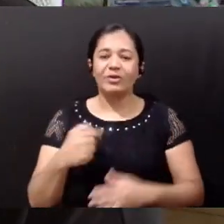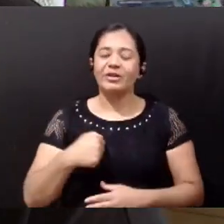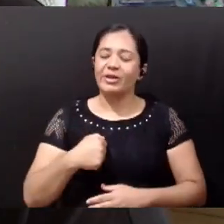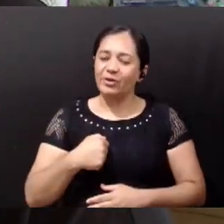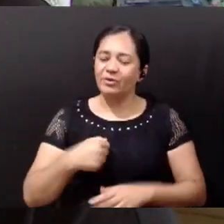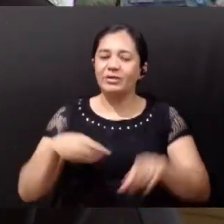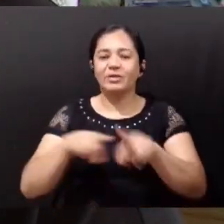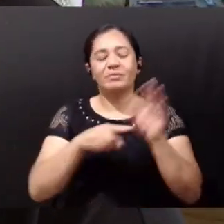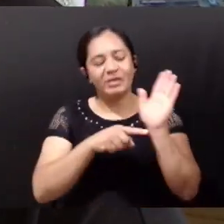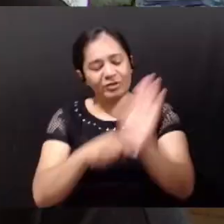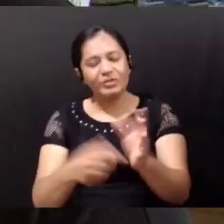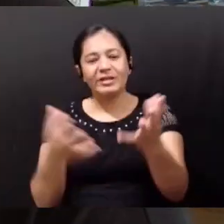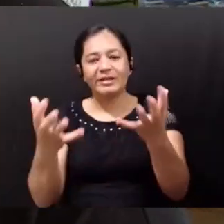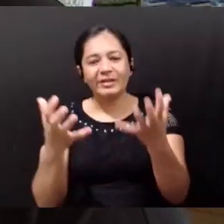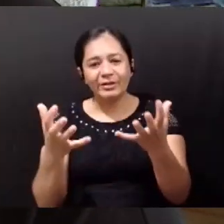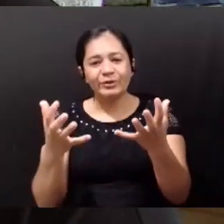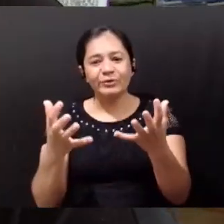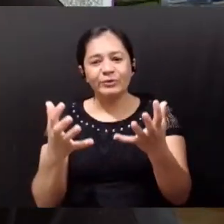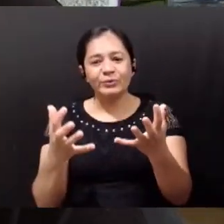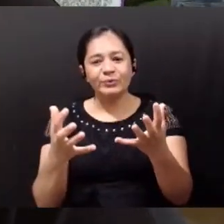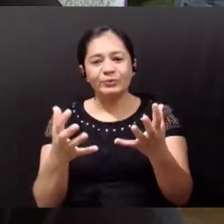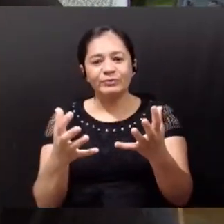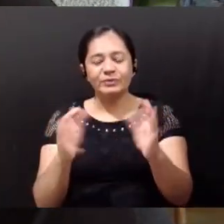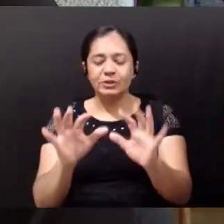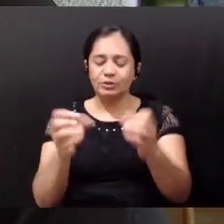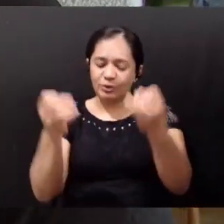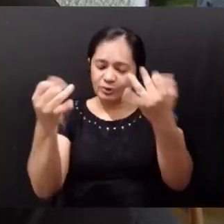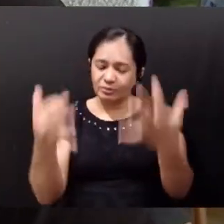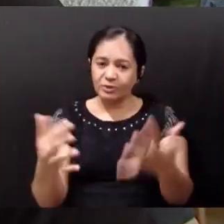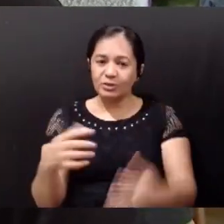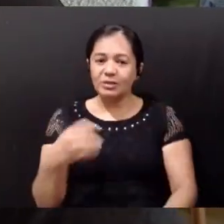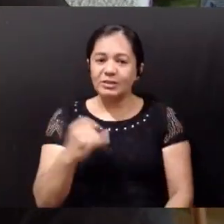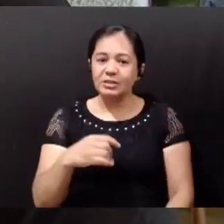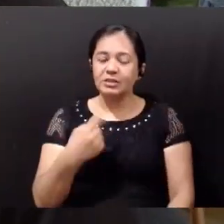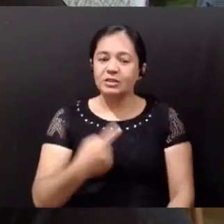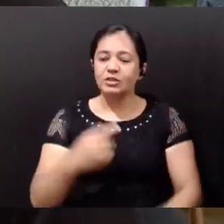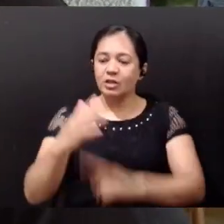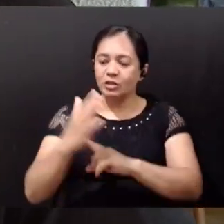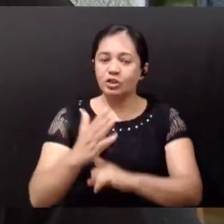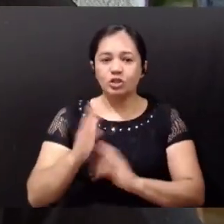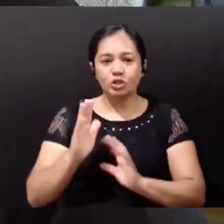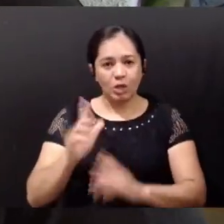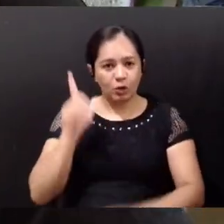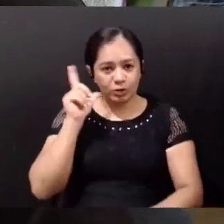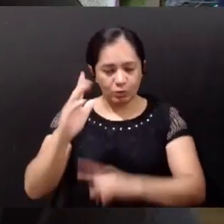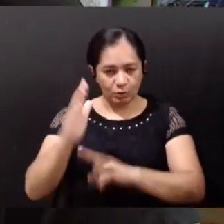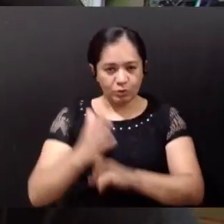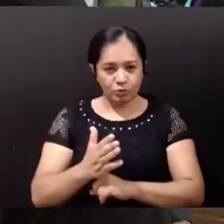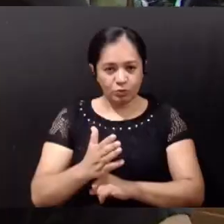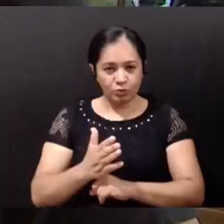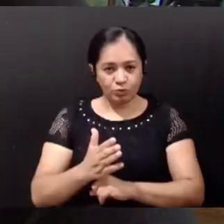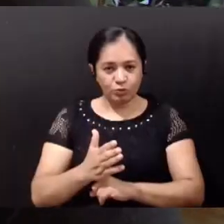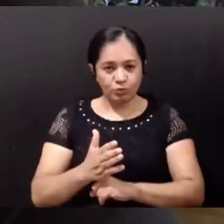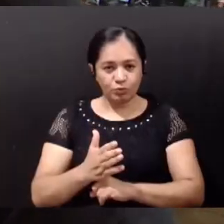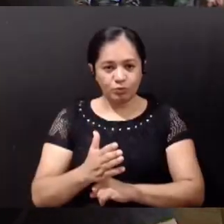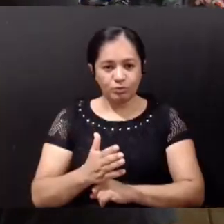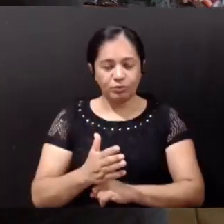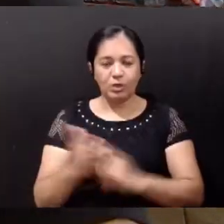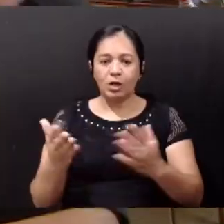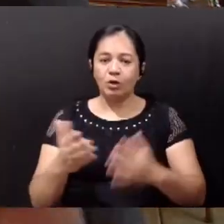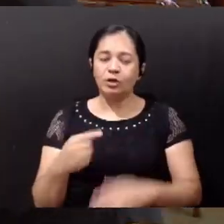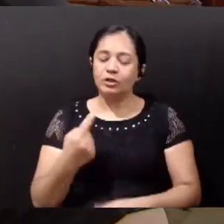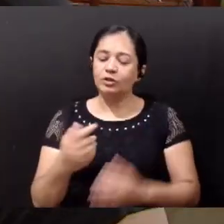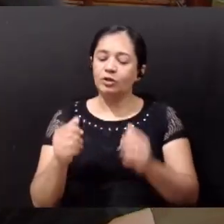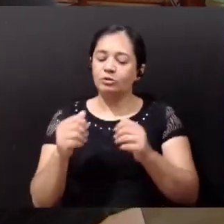né? E então é isso que eu falo, se a gente foi ajudada e a gente conseguiu, né, se estabelecer, estar aqui, né? Porque eu